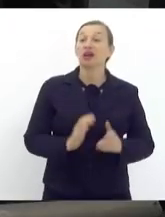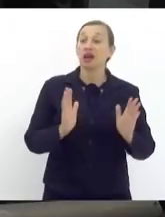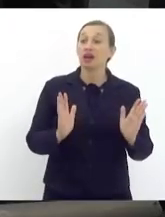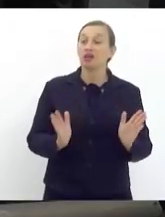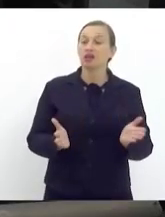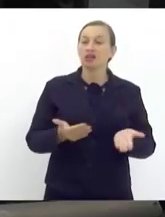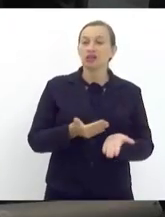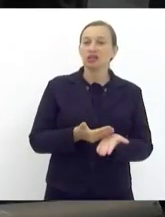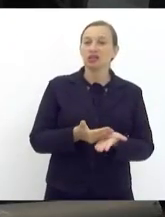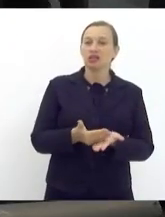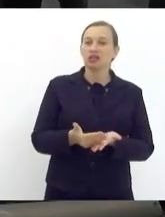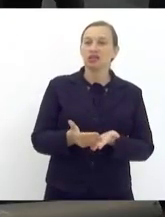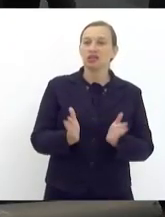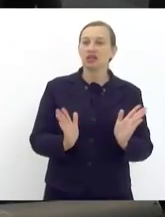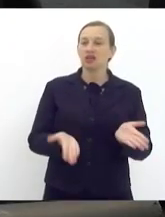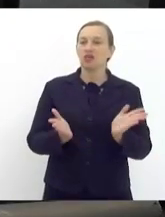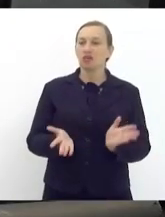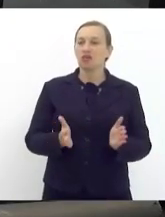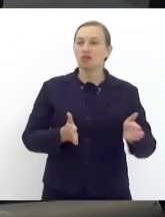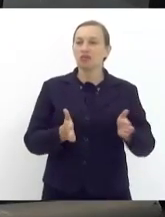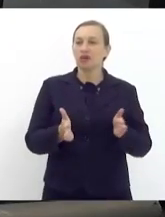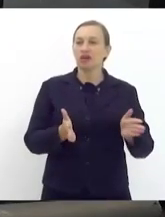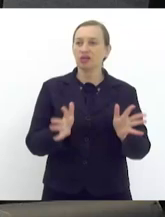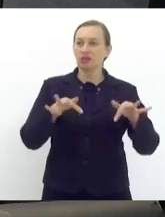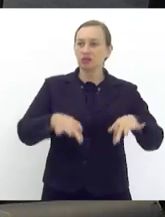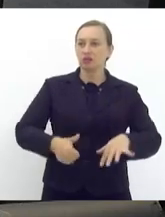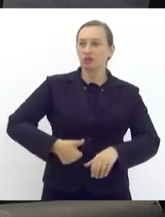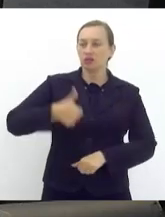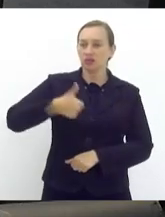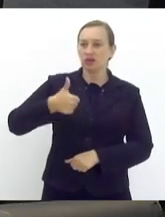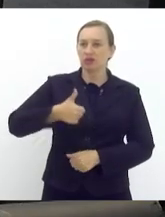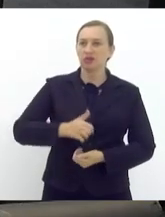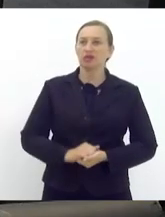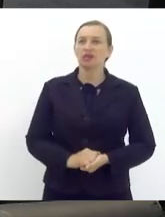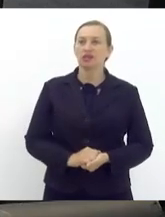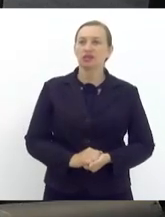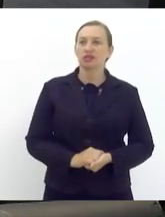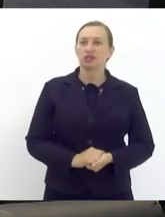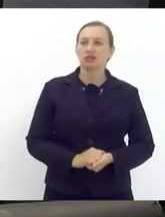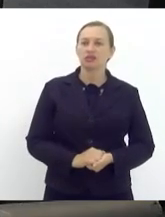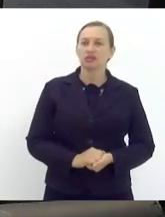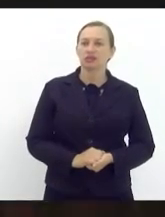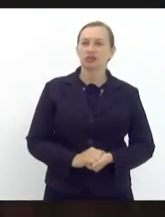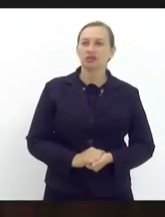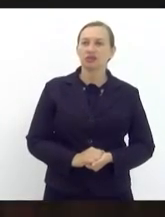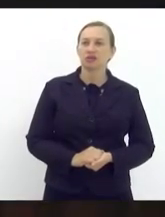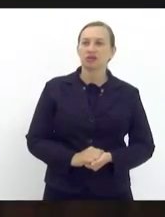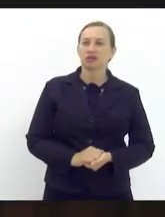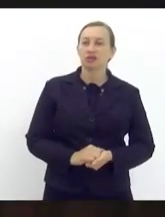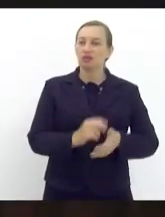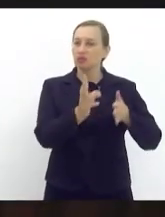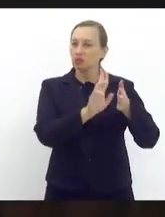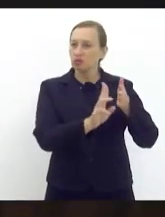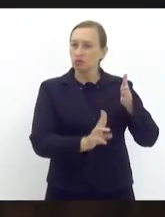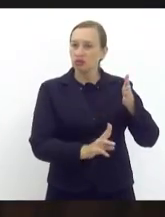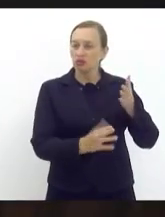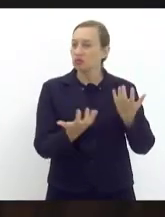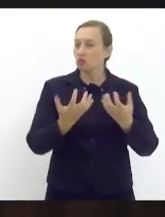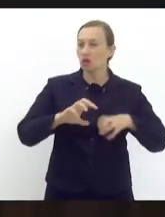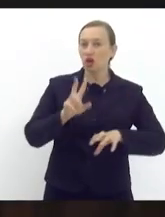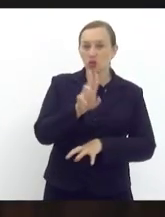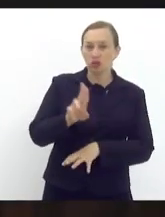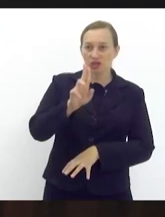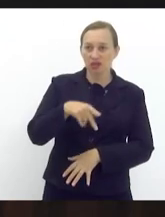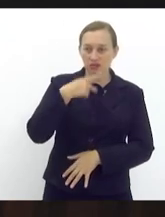Passa-se ao expediente final. Primeiro orador inscrito. Os oradores inscritos não querem usar da